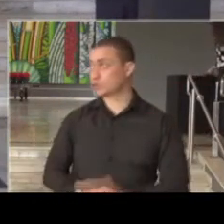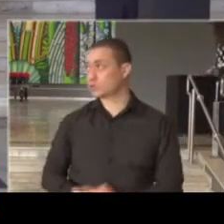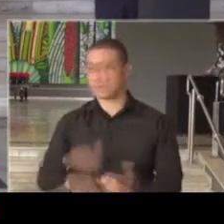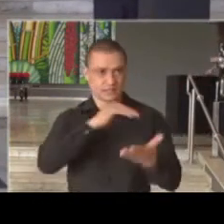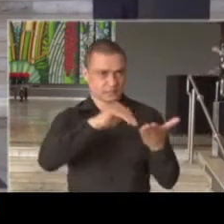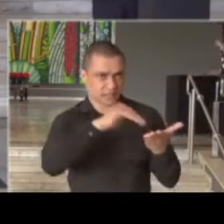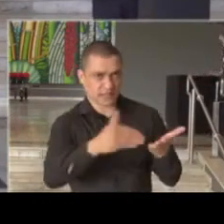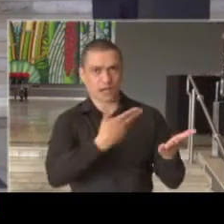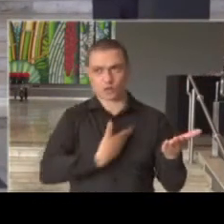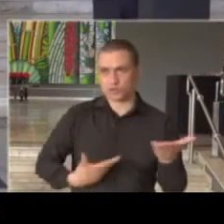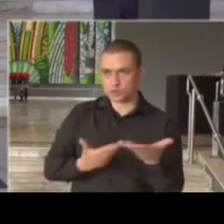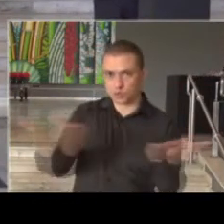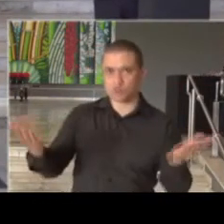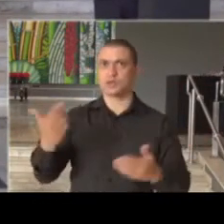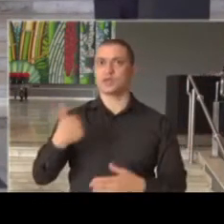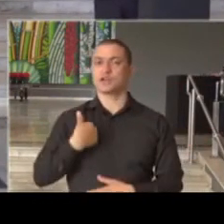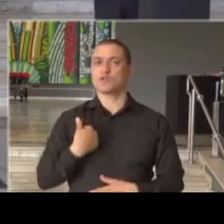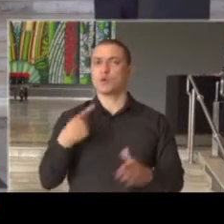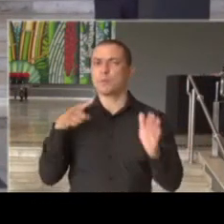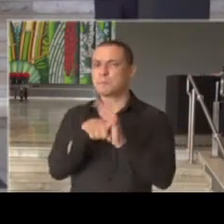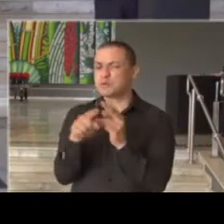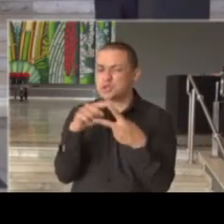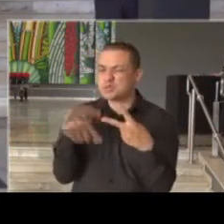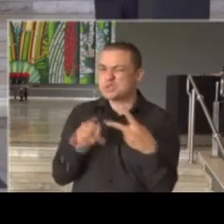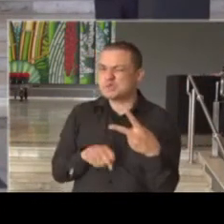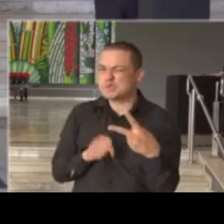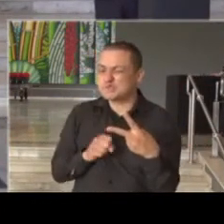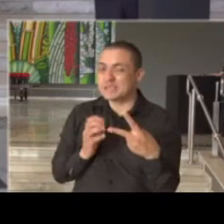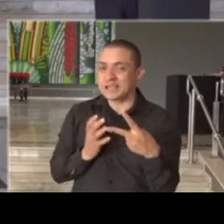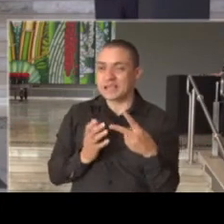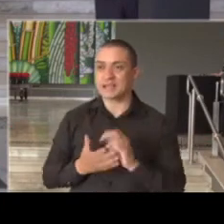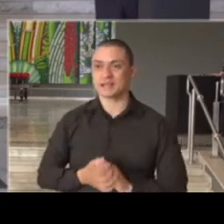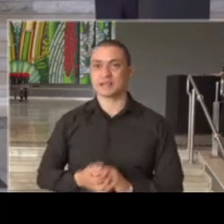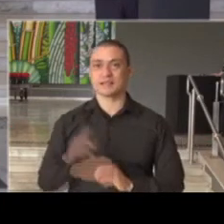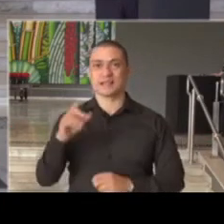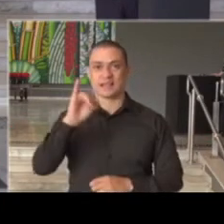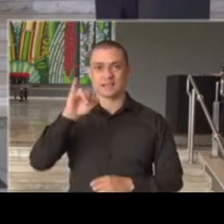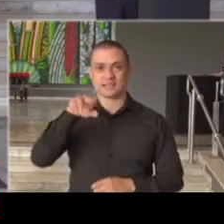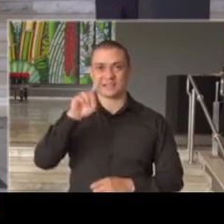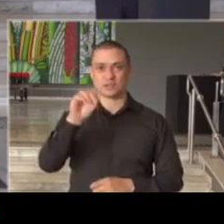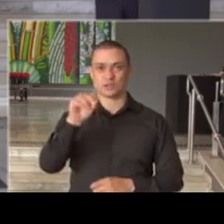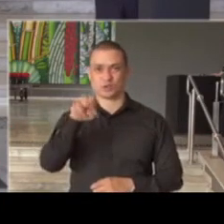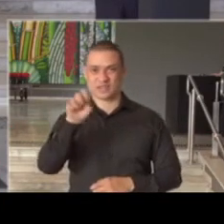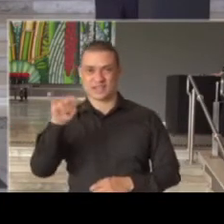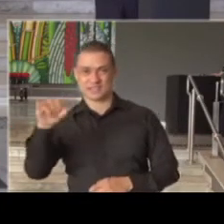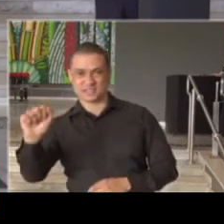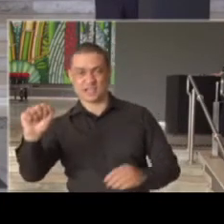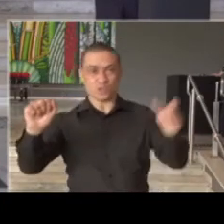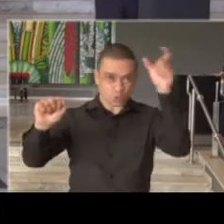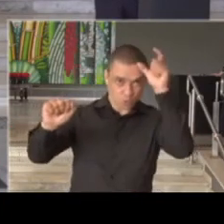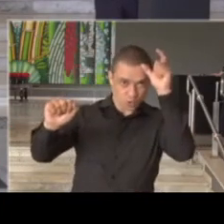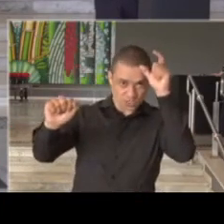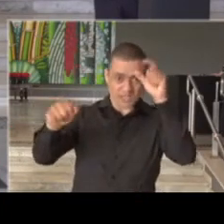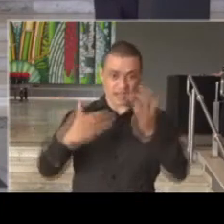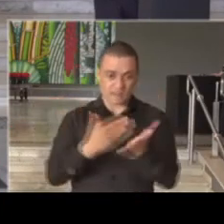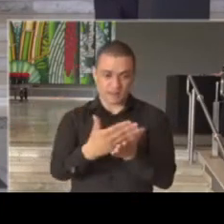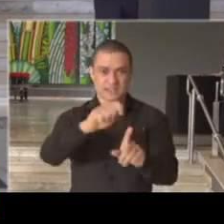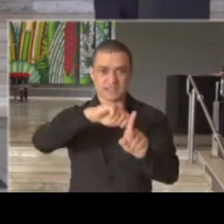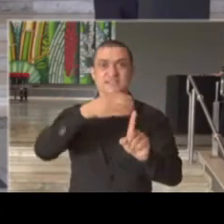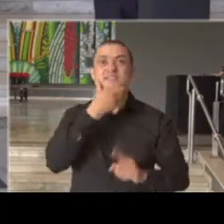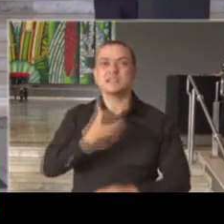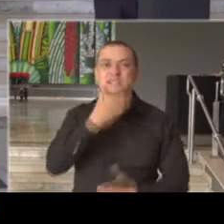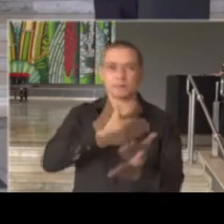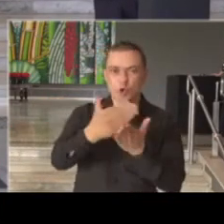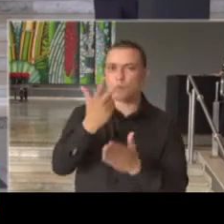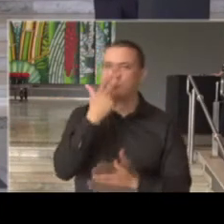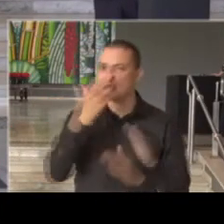secretários. Eu vou forçar duas perguntinhas. Uma do Indonésia e Turquia vão começar agora em dezembro para janeiro